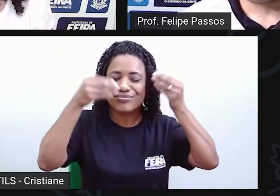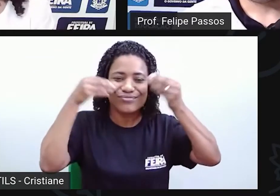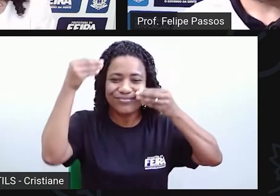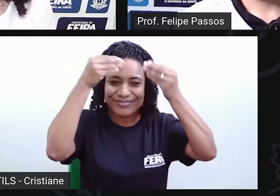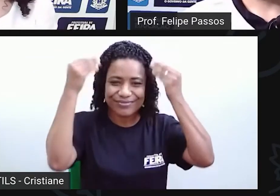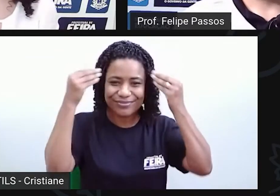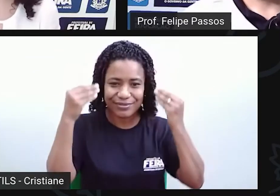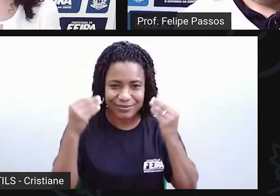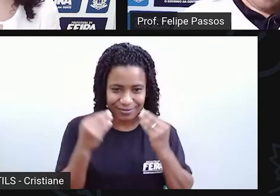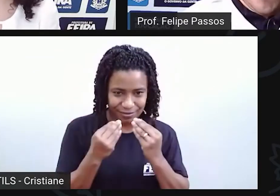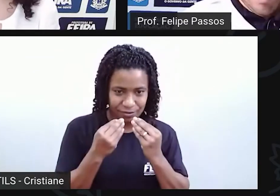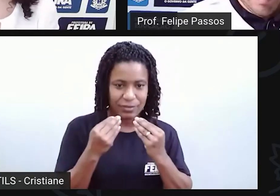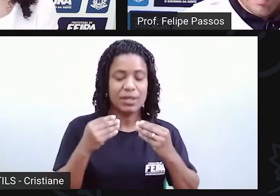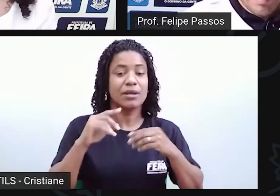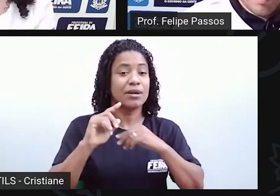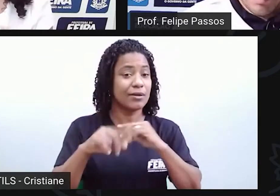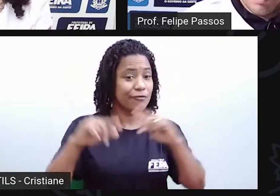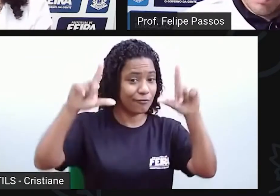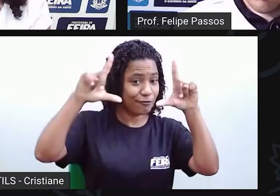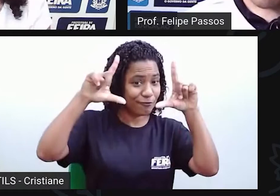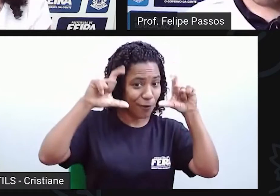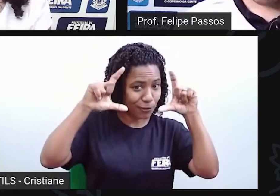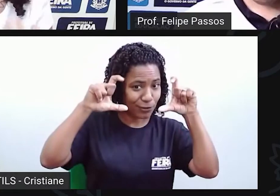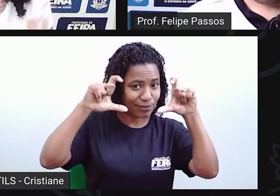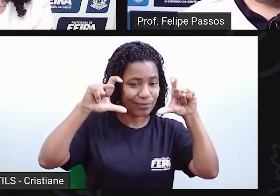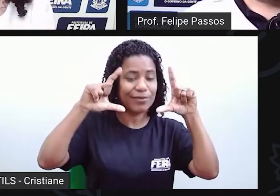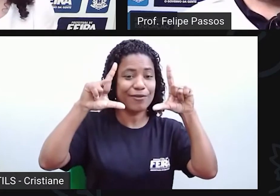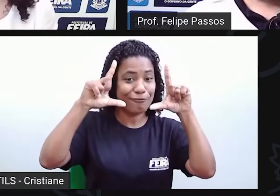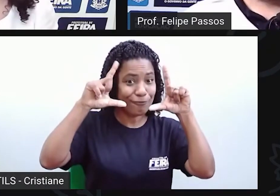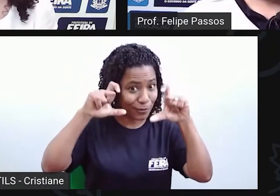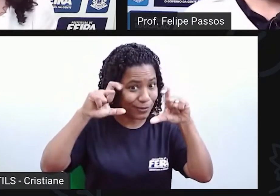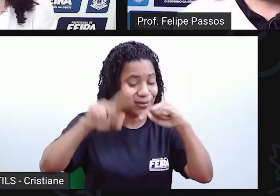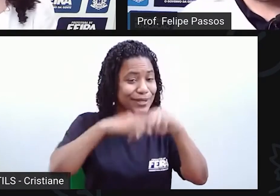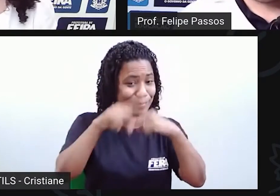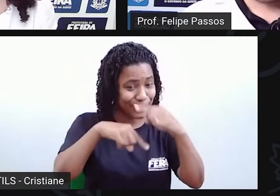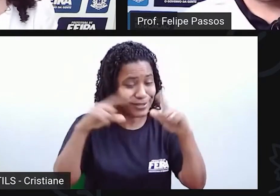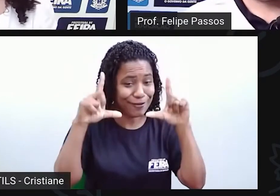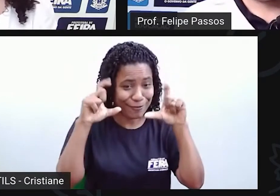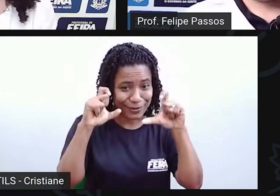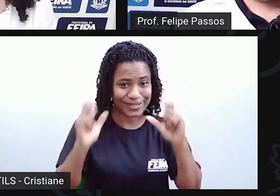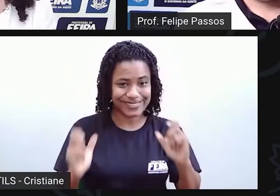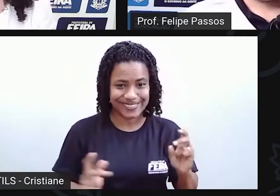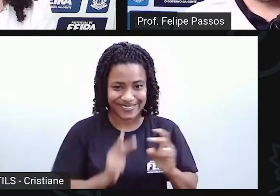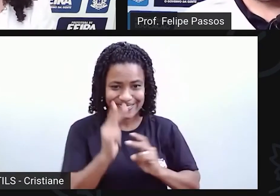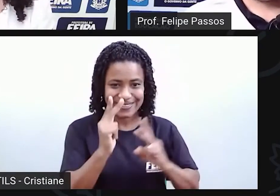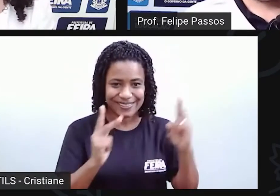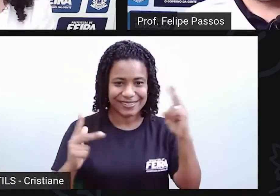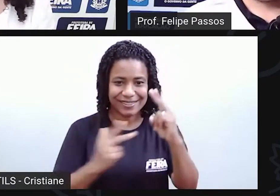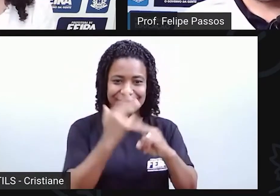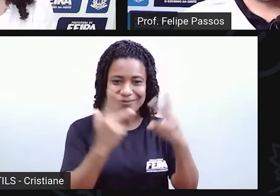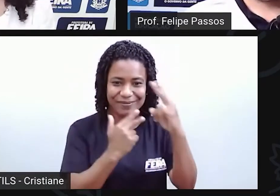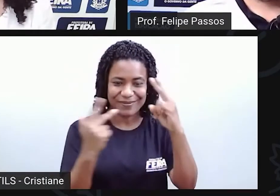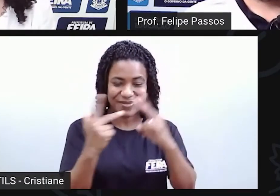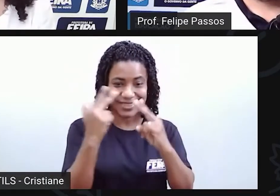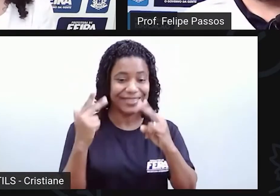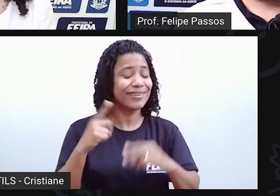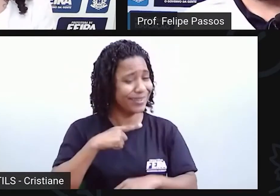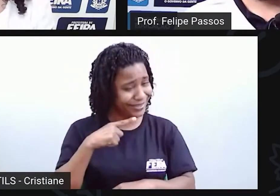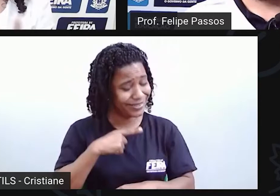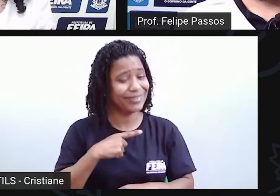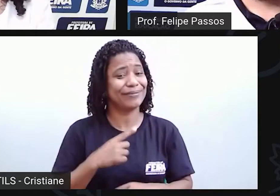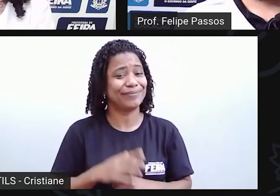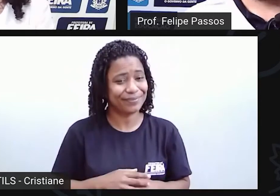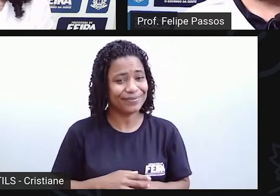da foto feita, a foto é produzida, a foto é editada. E aí a gente pode acompanhar em